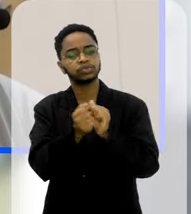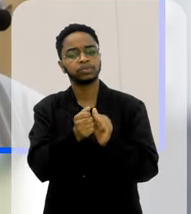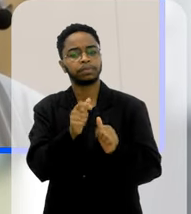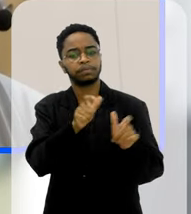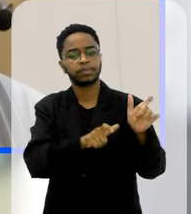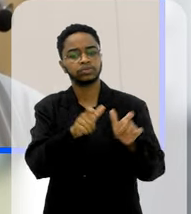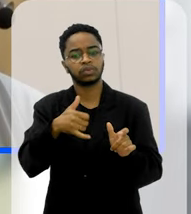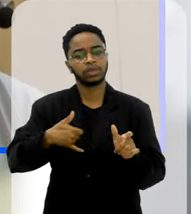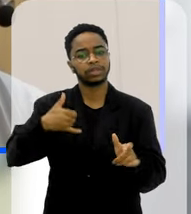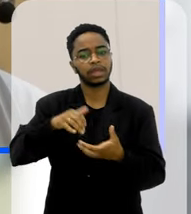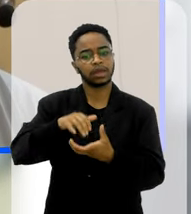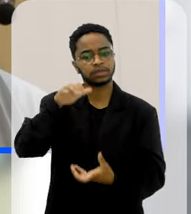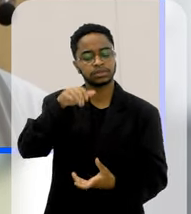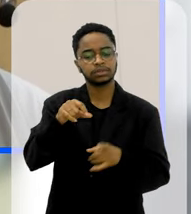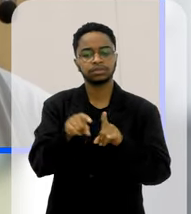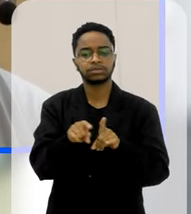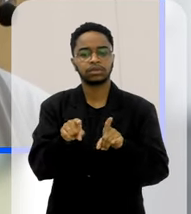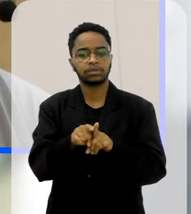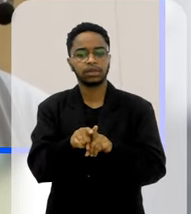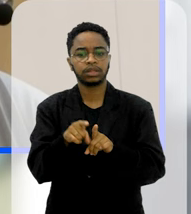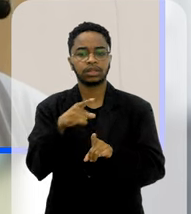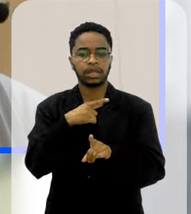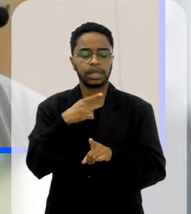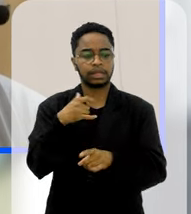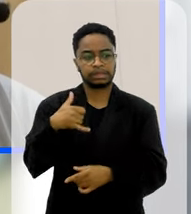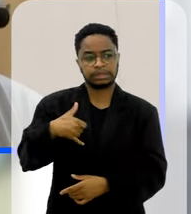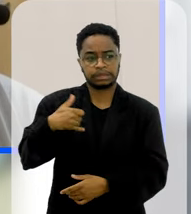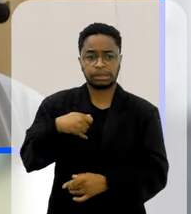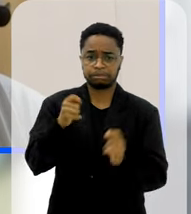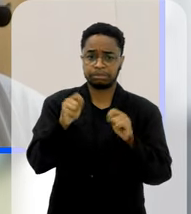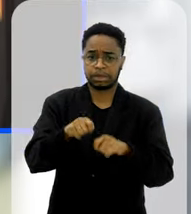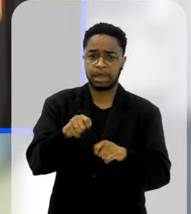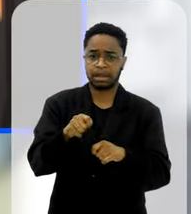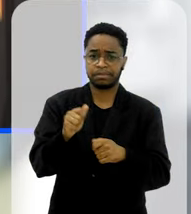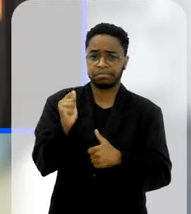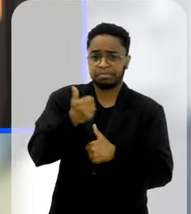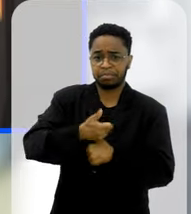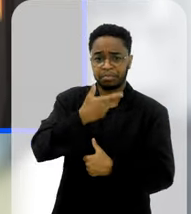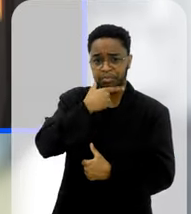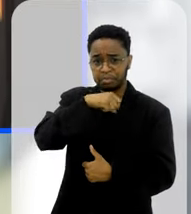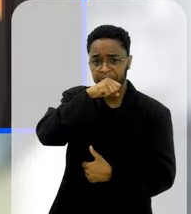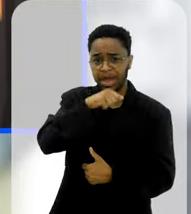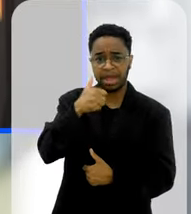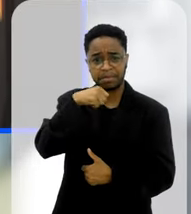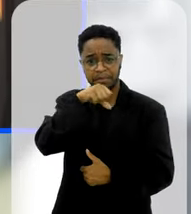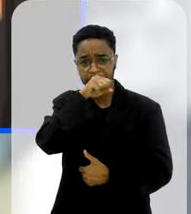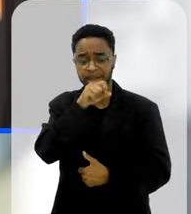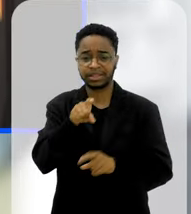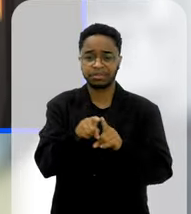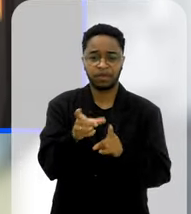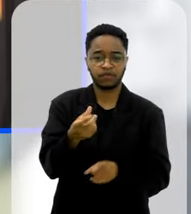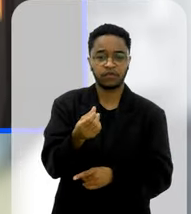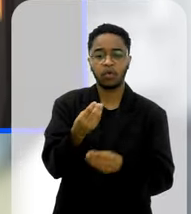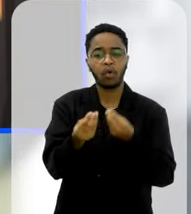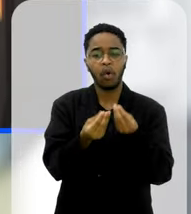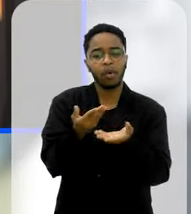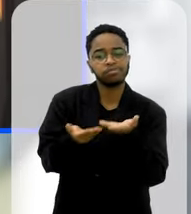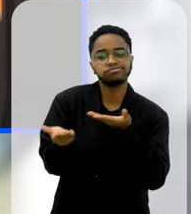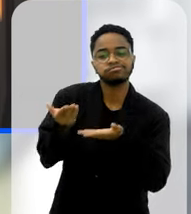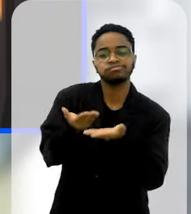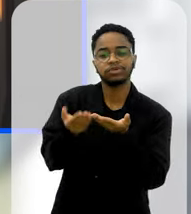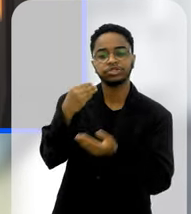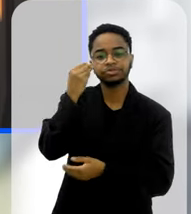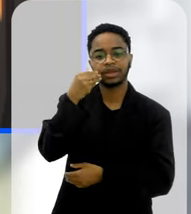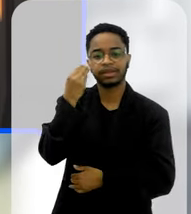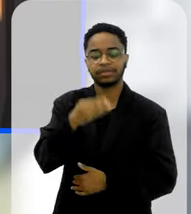sua experiência, né, com pessoas muito mais velhas, enfim, que possam, ter idade de serem seus pais, seus avós? Como é que está sendo